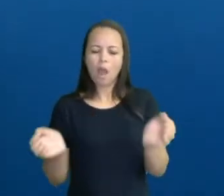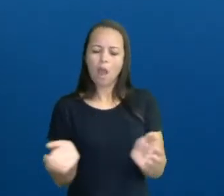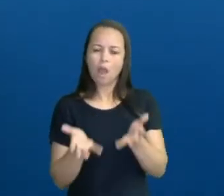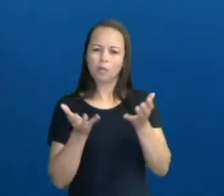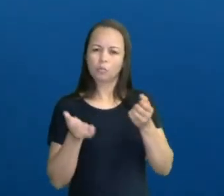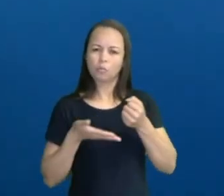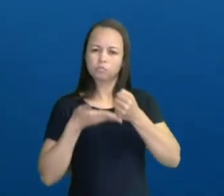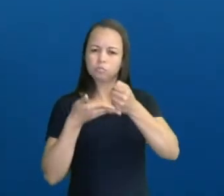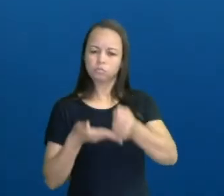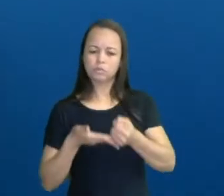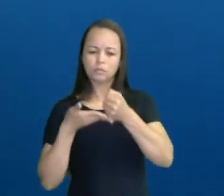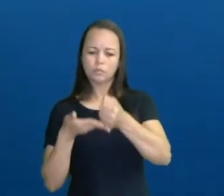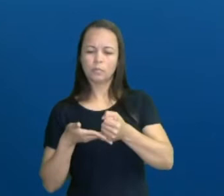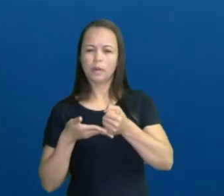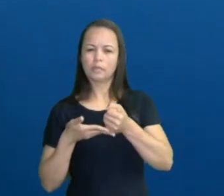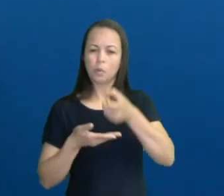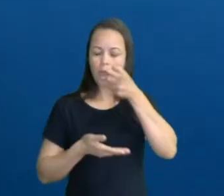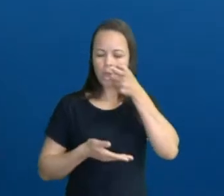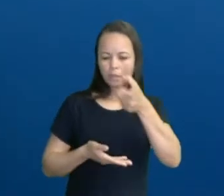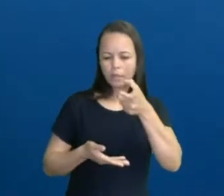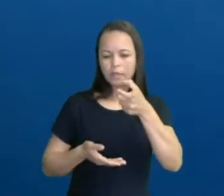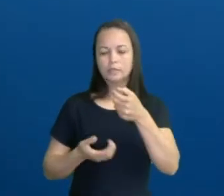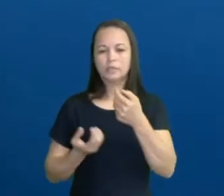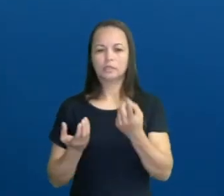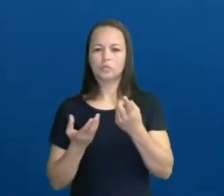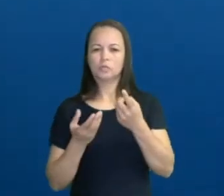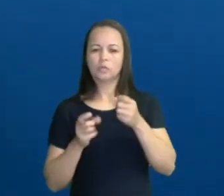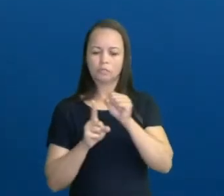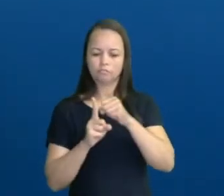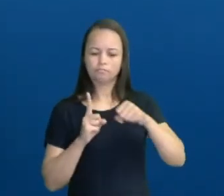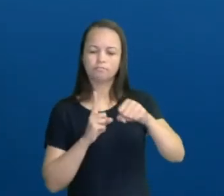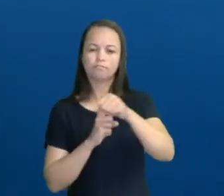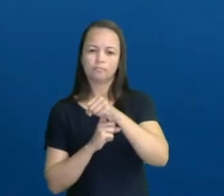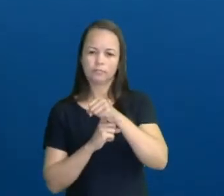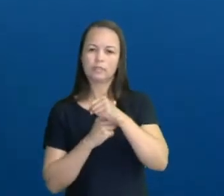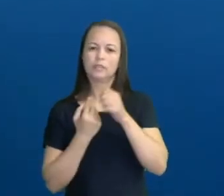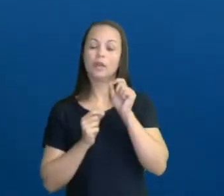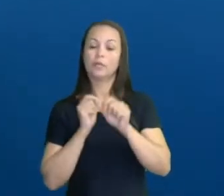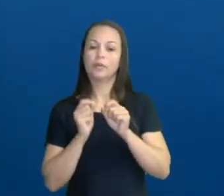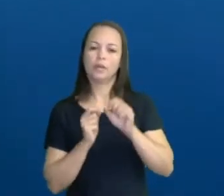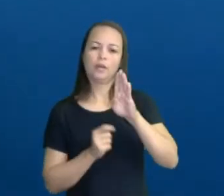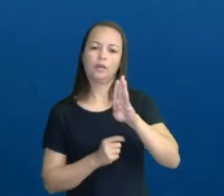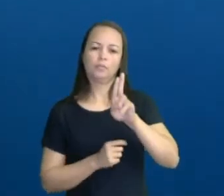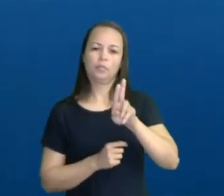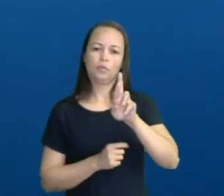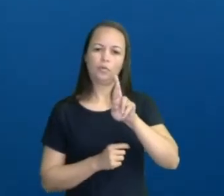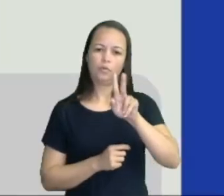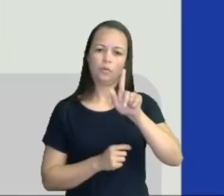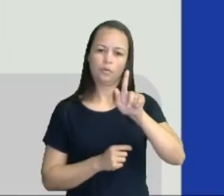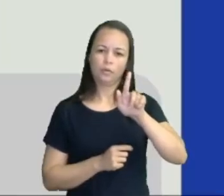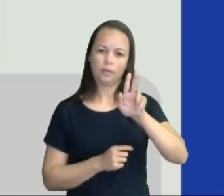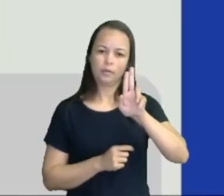contribuir para os interesses de um segmento da sociedade, que é a burguesia, ok?